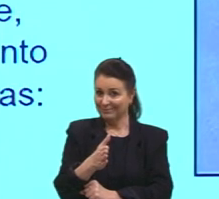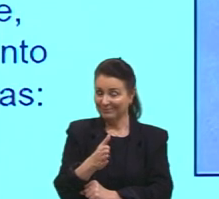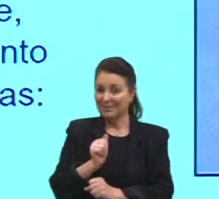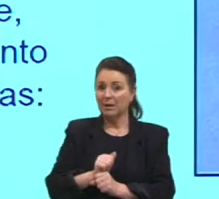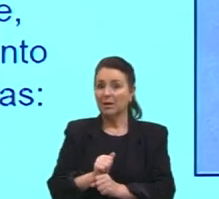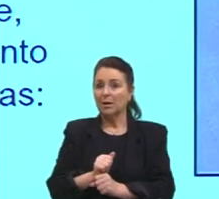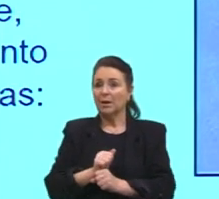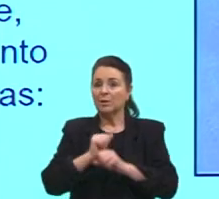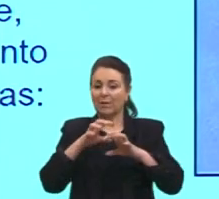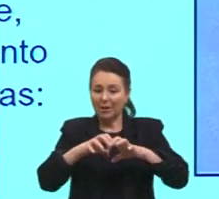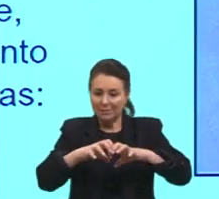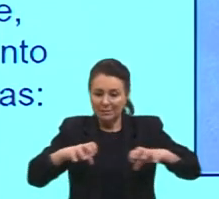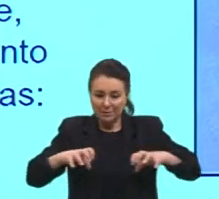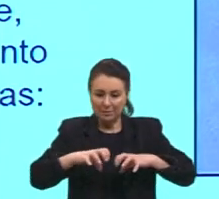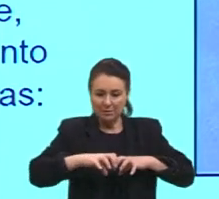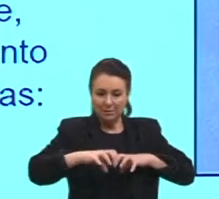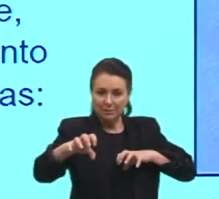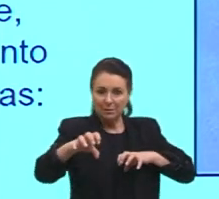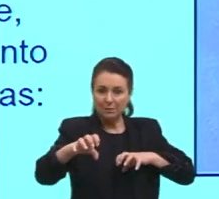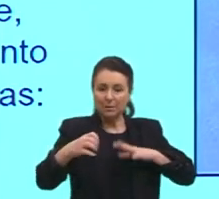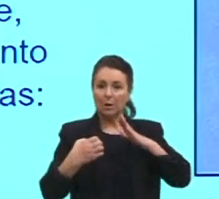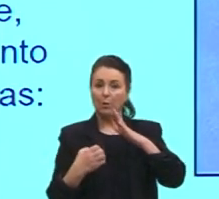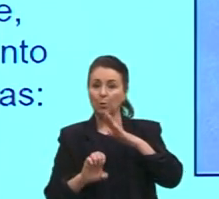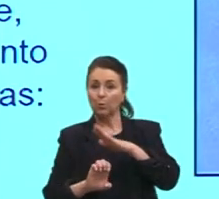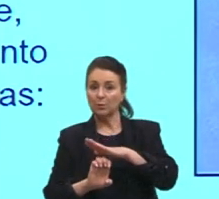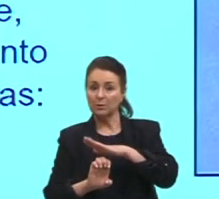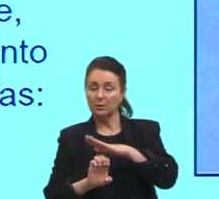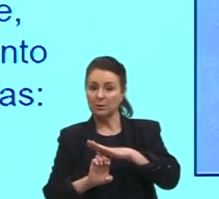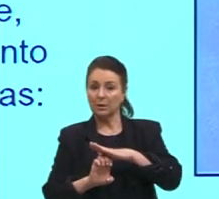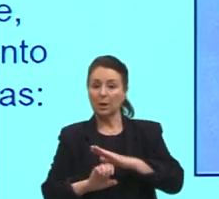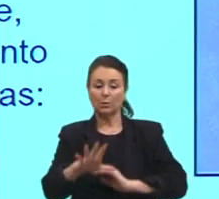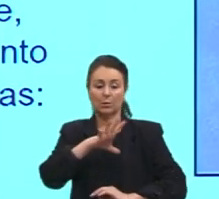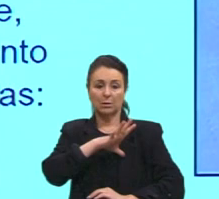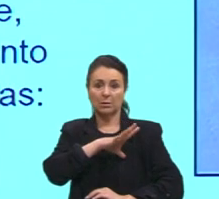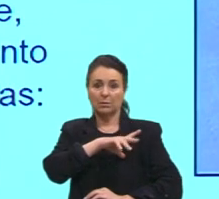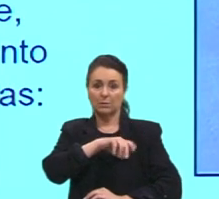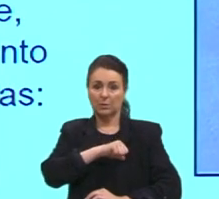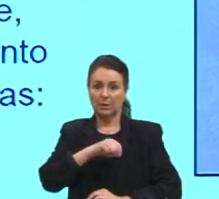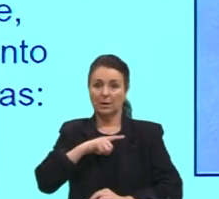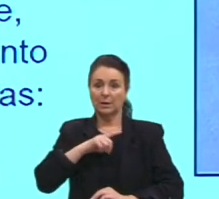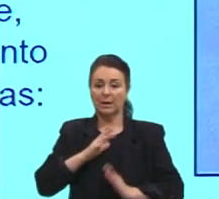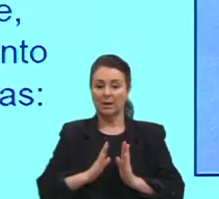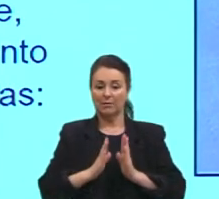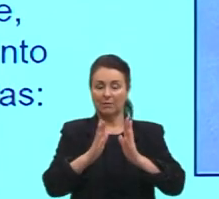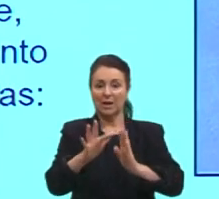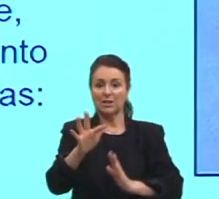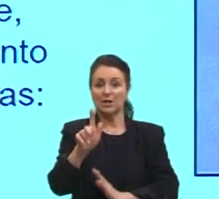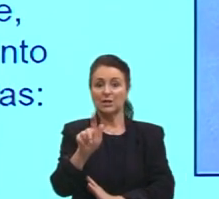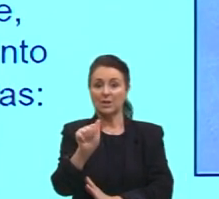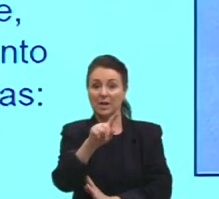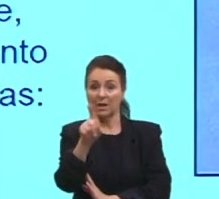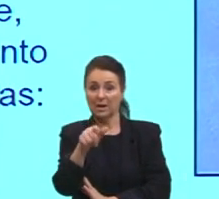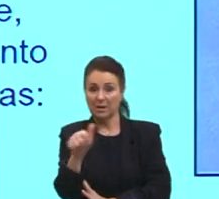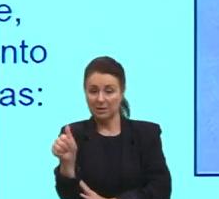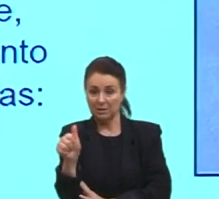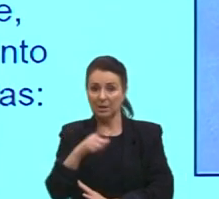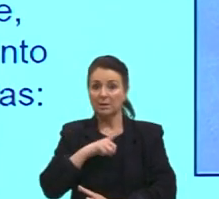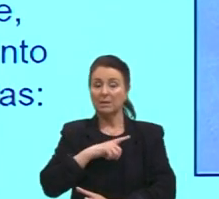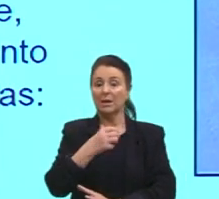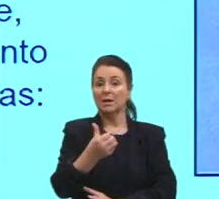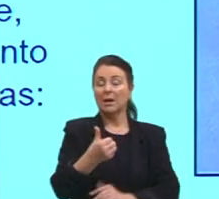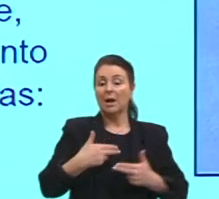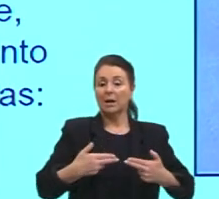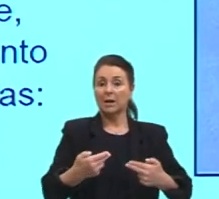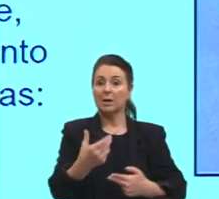fragmenta né o estado da Palestina em dois né a faixa de gaza e a Palestina E aí a partir daí a Guerra dos Seis Dias